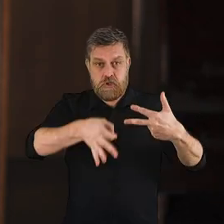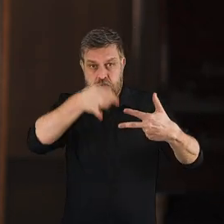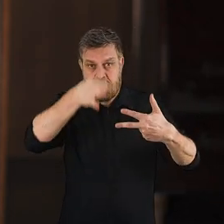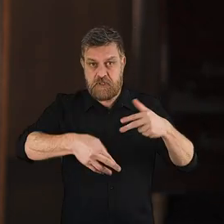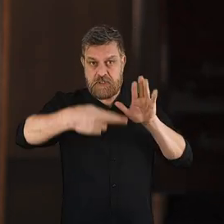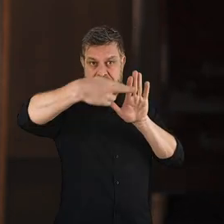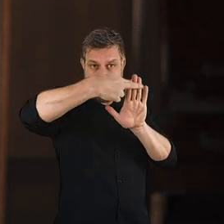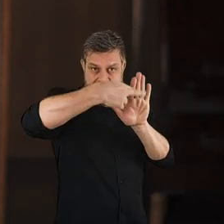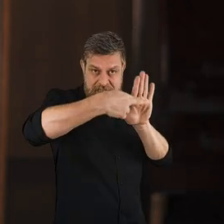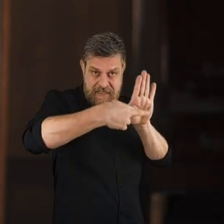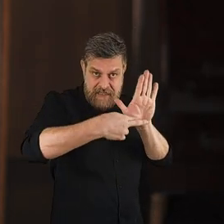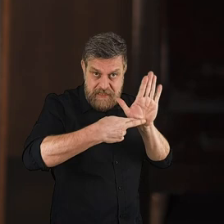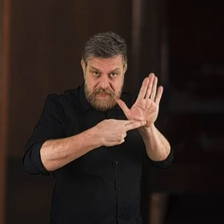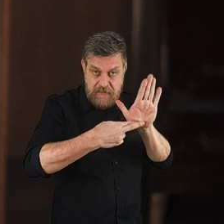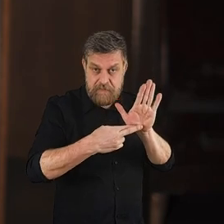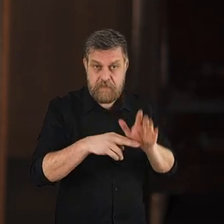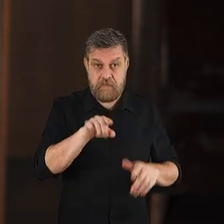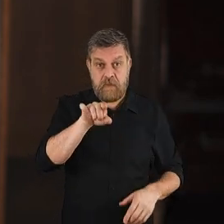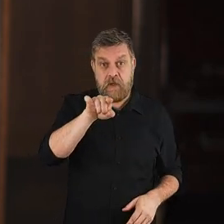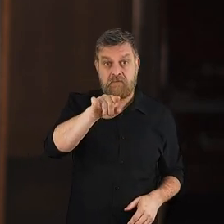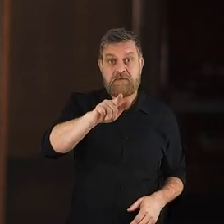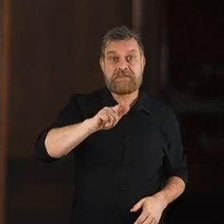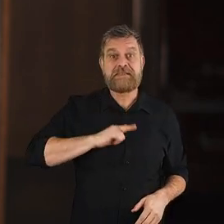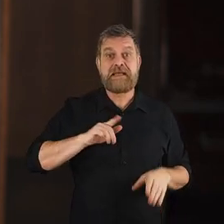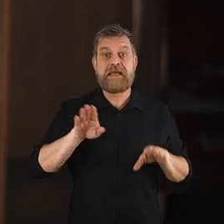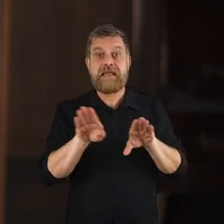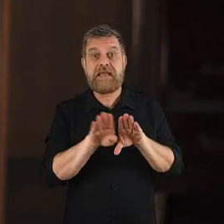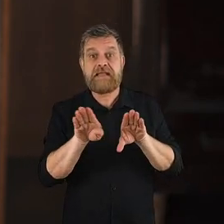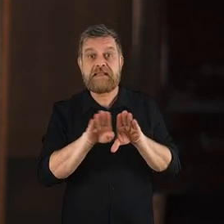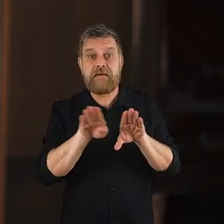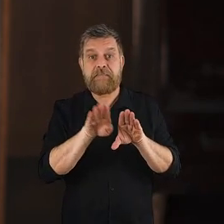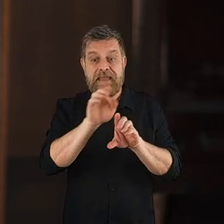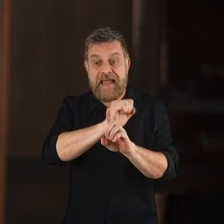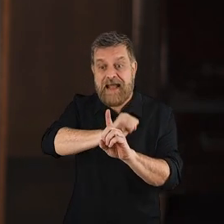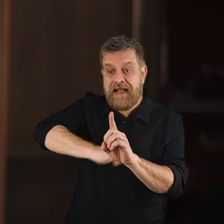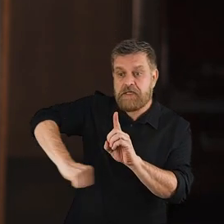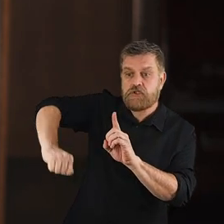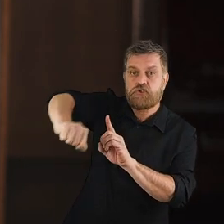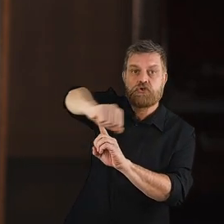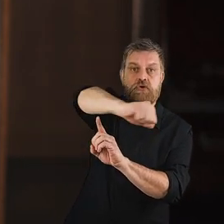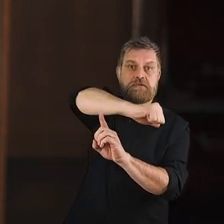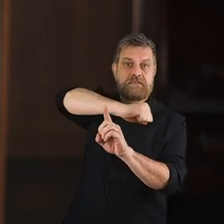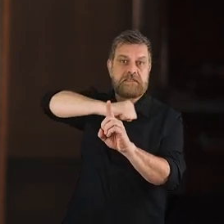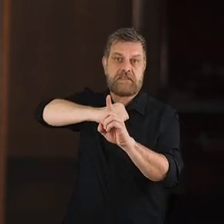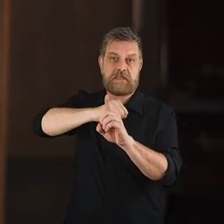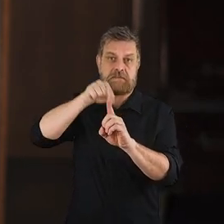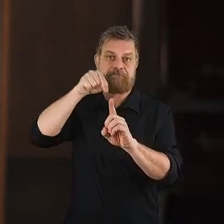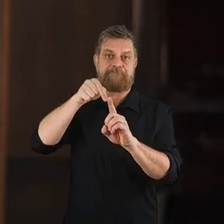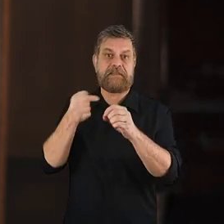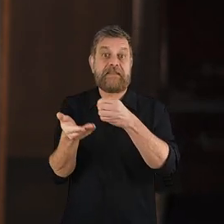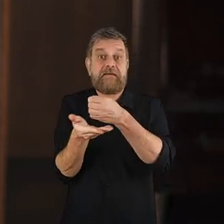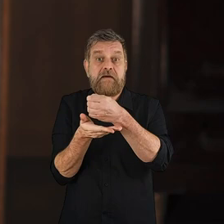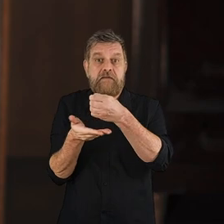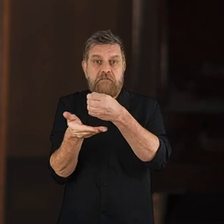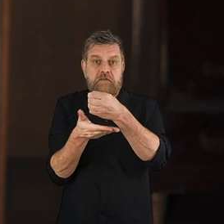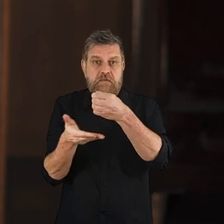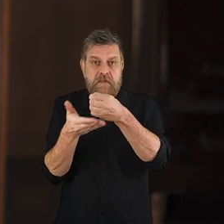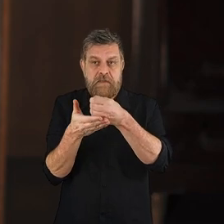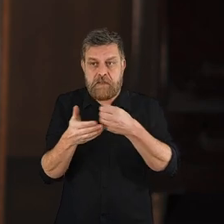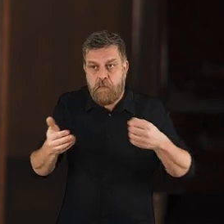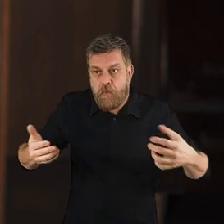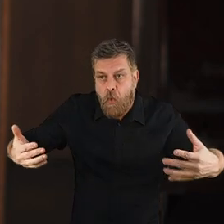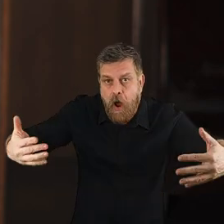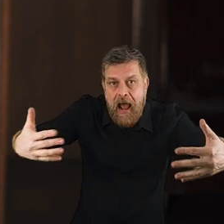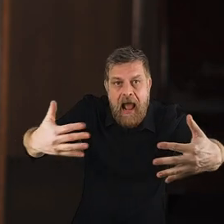jurídico-normativa, digamos assim, você tem uma dimensão social que é fundamental para o